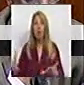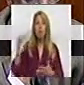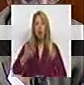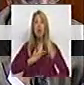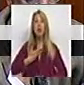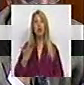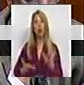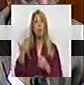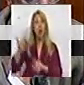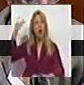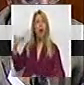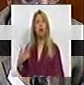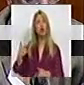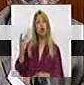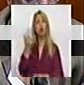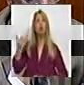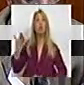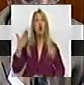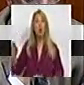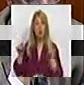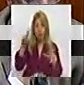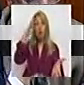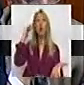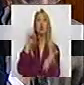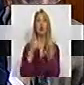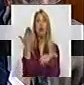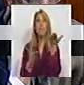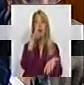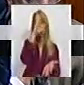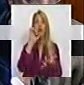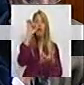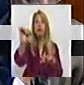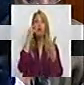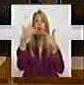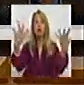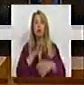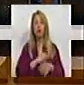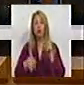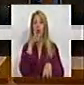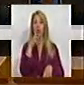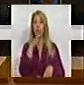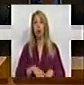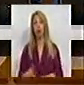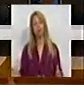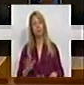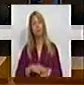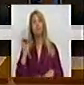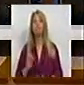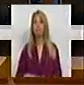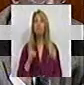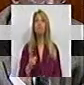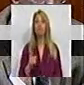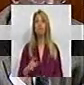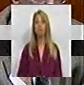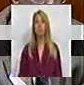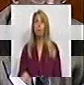dívida do que existia em 2011. Esse foi o resultado e o balanço da vossa governação, Sr. Deputado. E é por isso que na